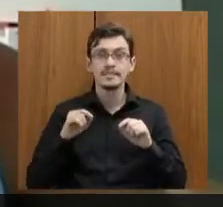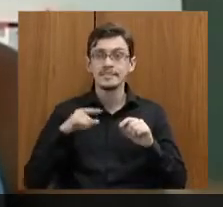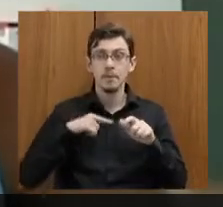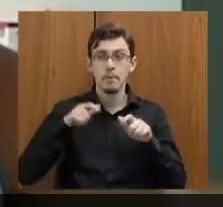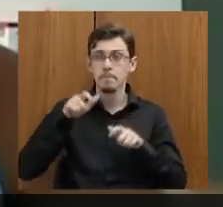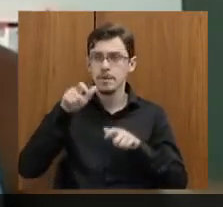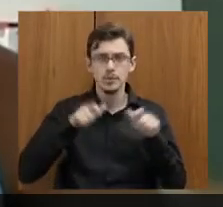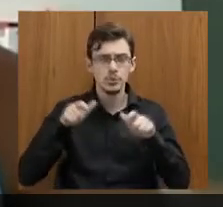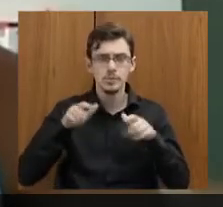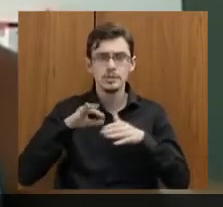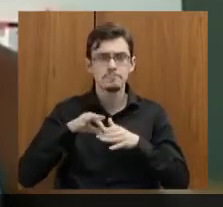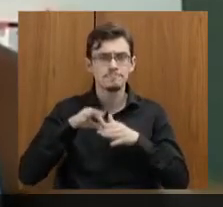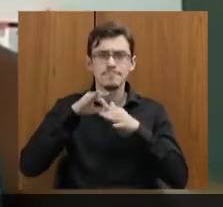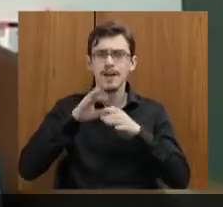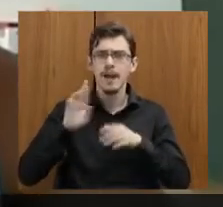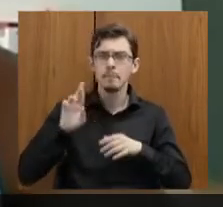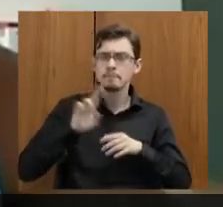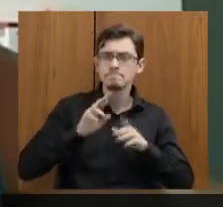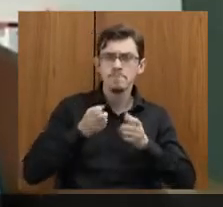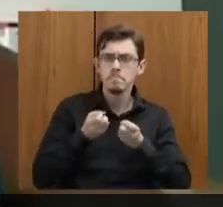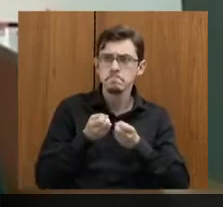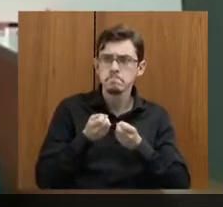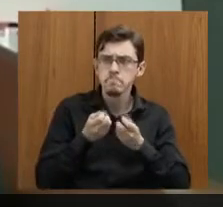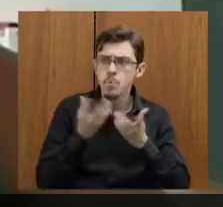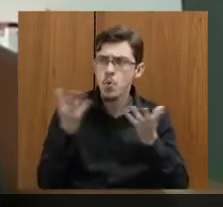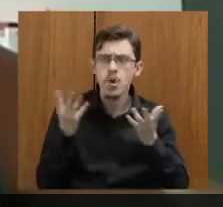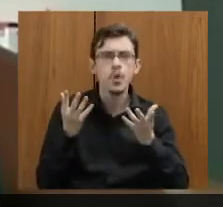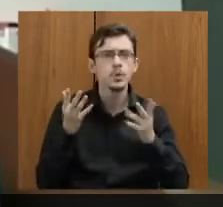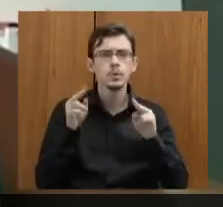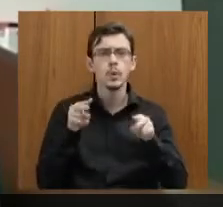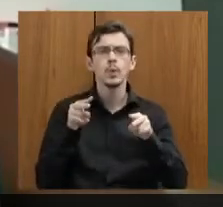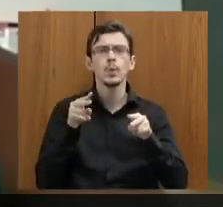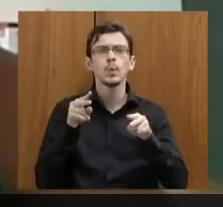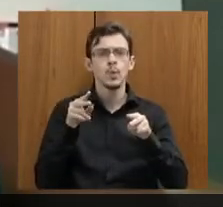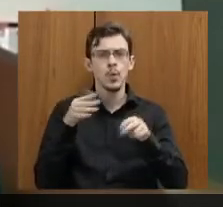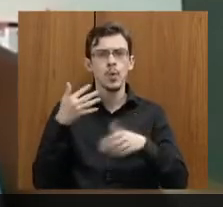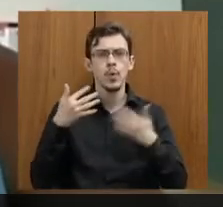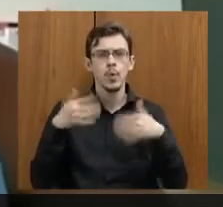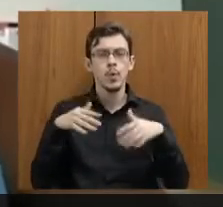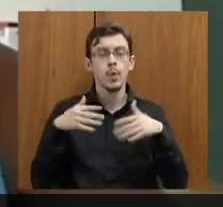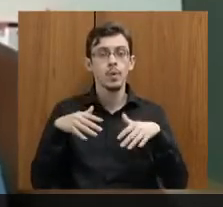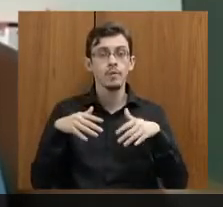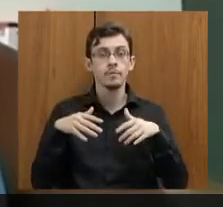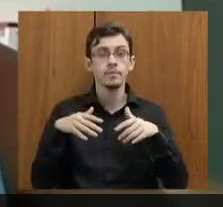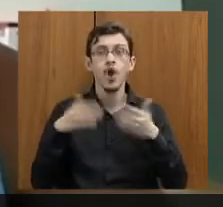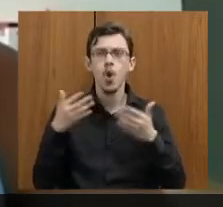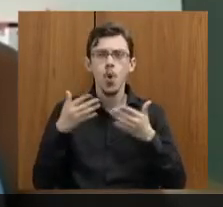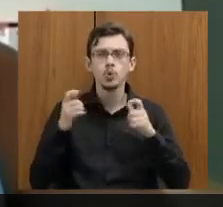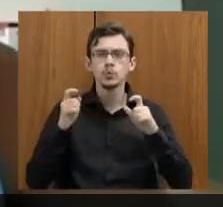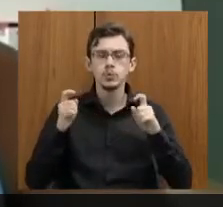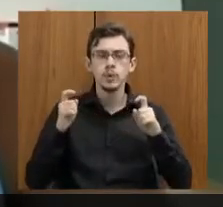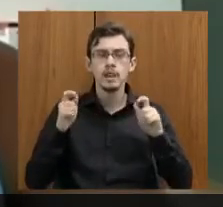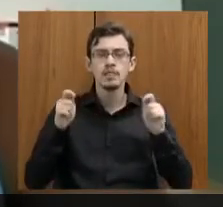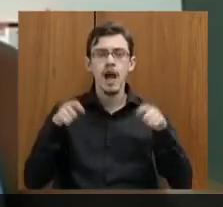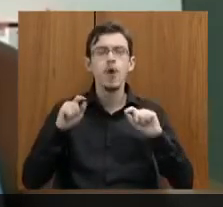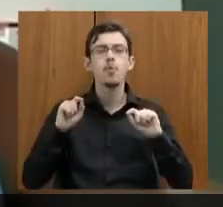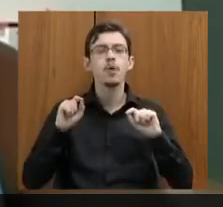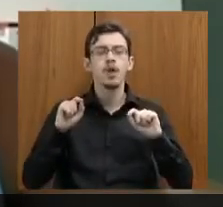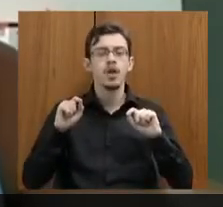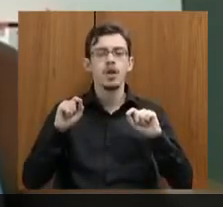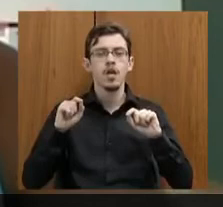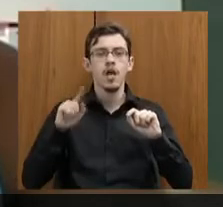de maneira extremamente representativa e quem isso vai vos garante ser o dinamizador